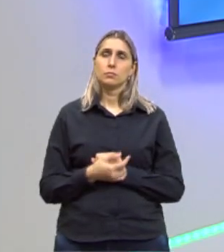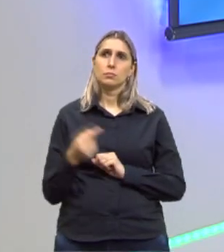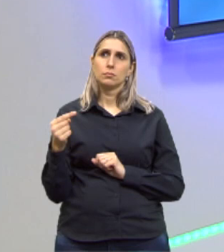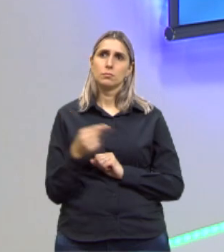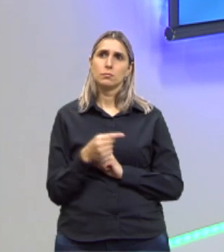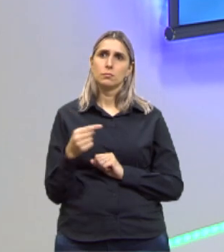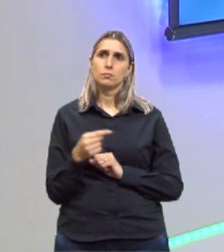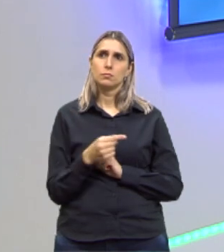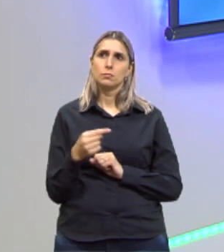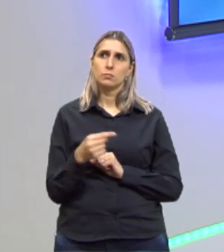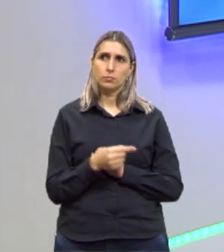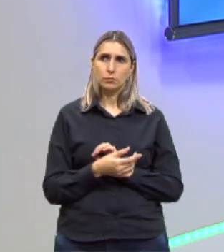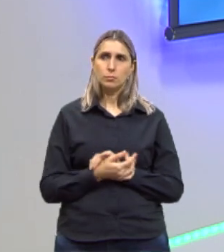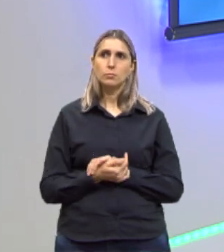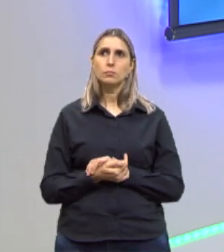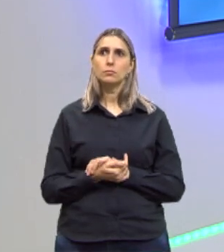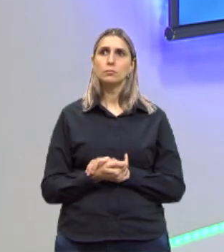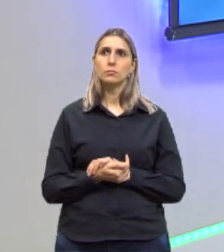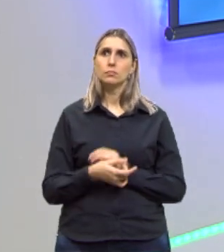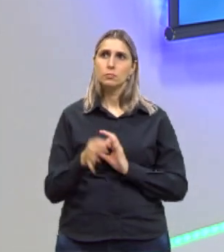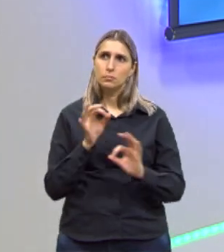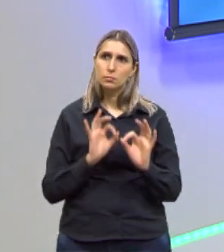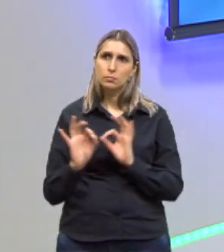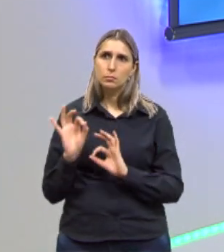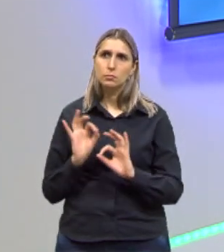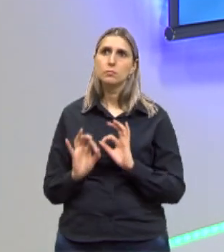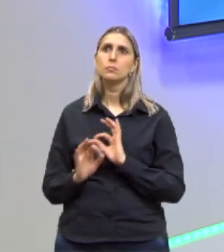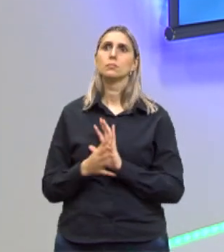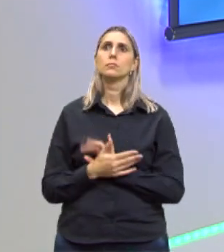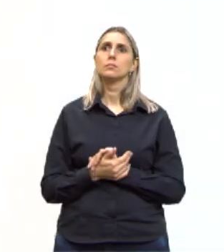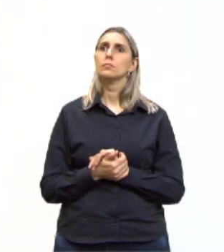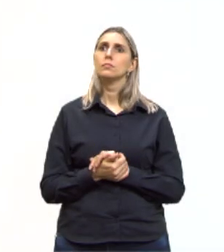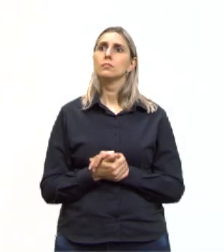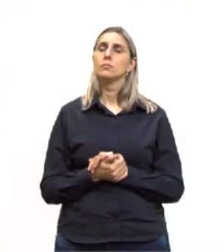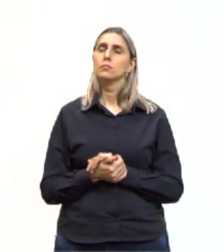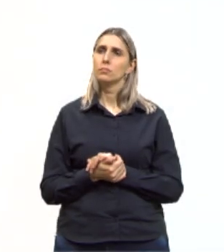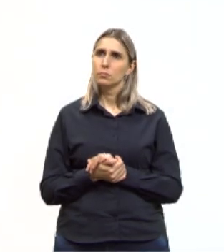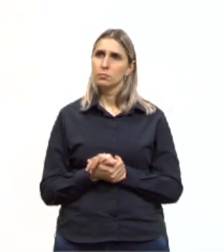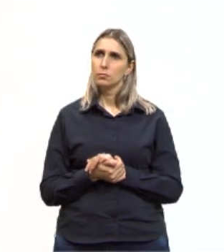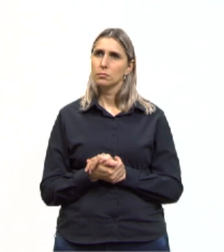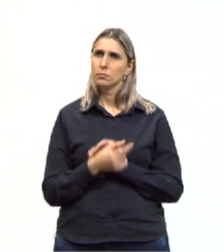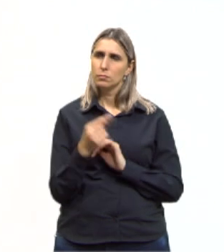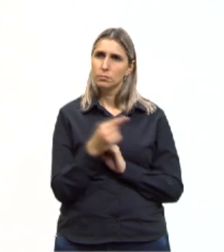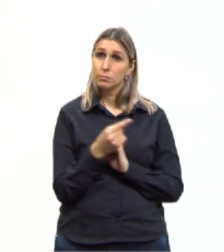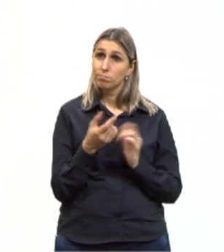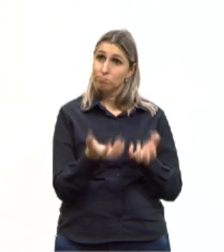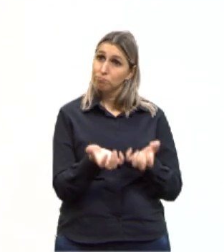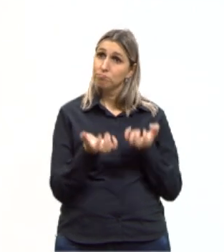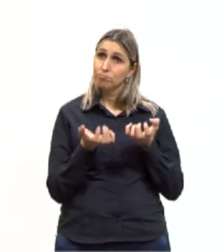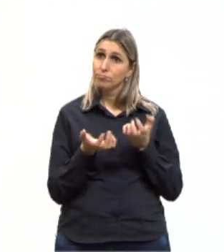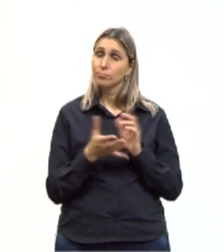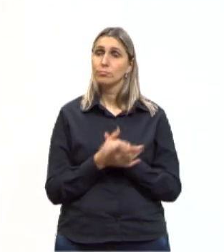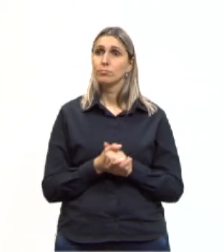aqui eu fiz um esquema, tá? Esse esquema, se vocês quiserem, tá? Ele